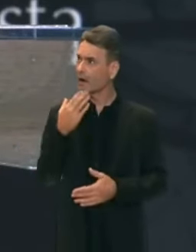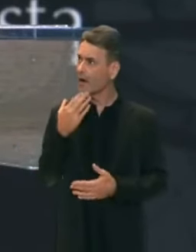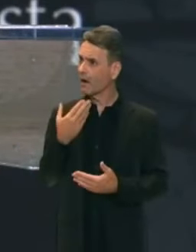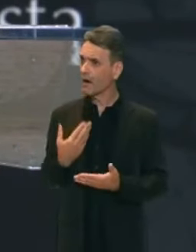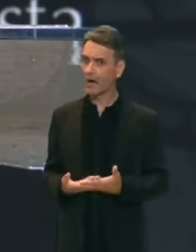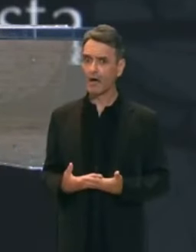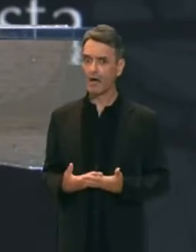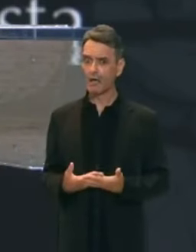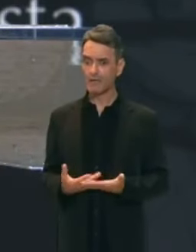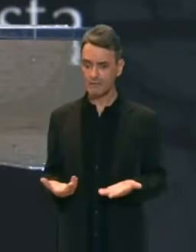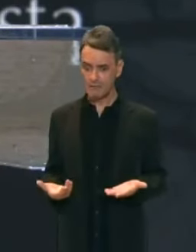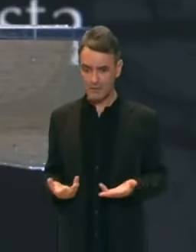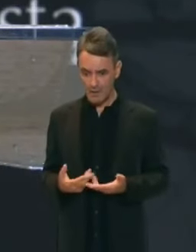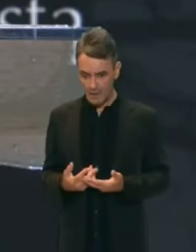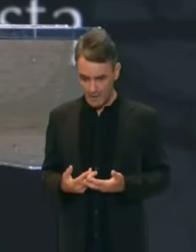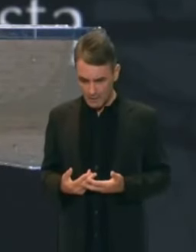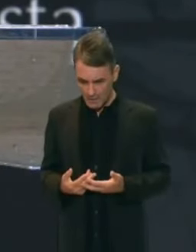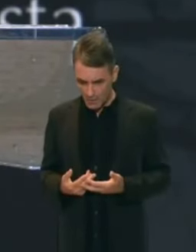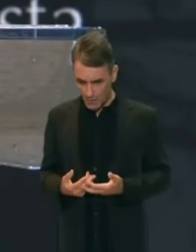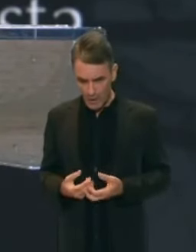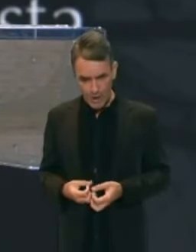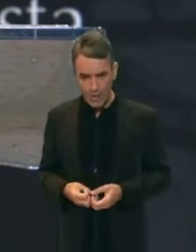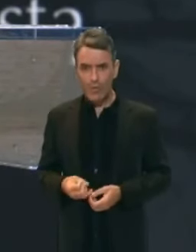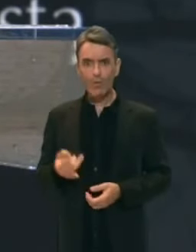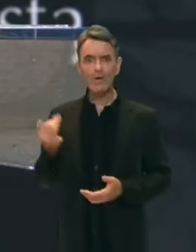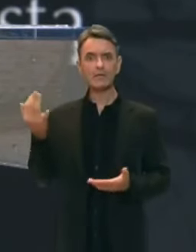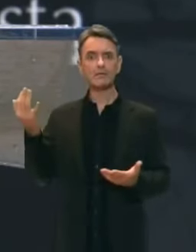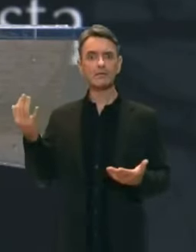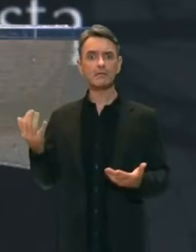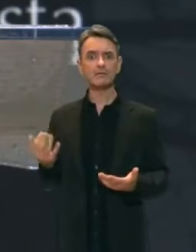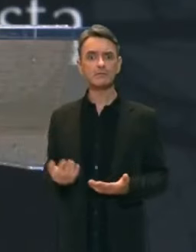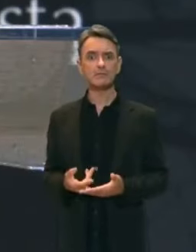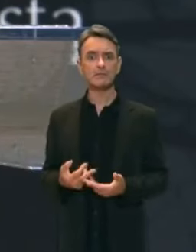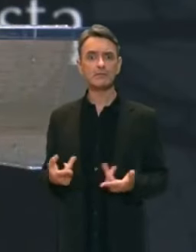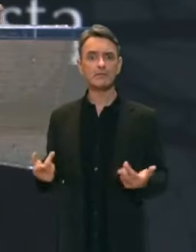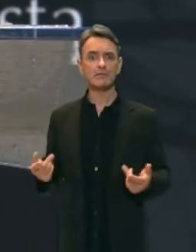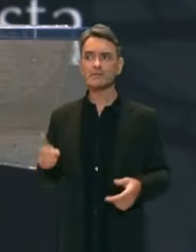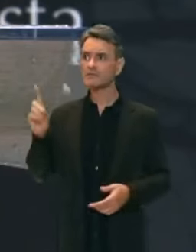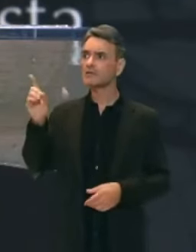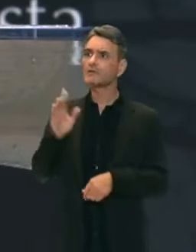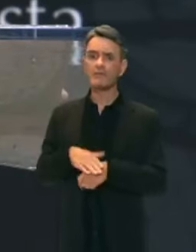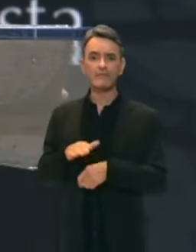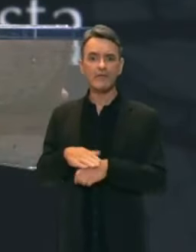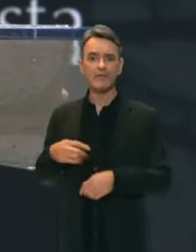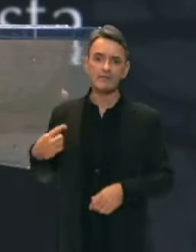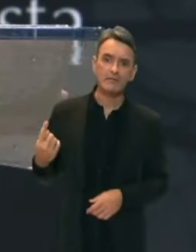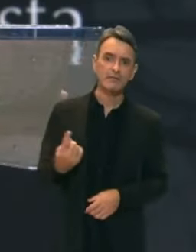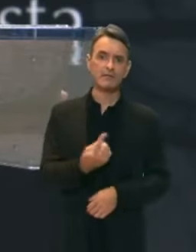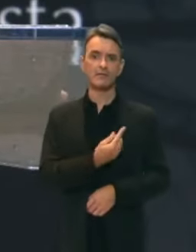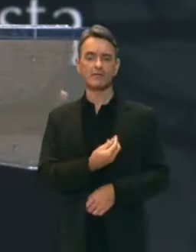de coisa linda que Deus já fez hoje por você.